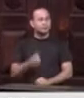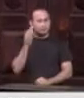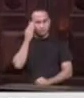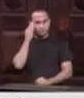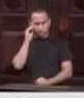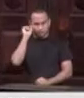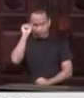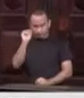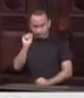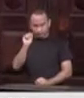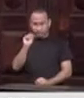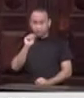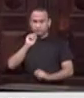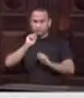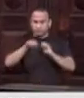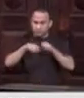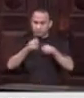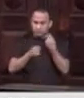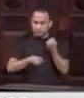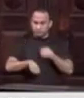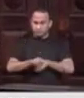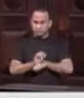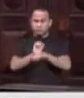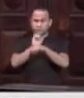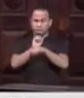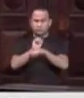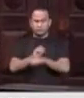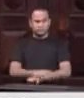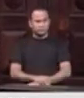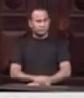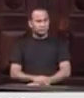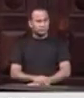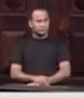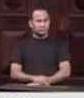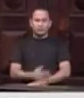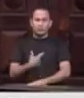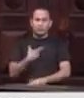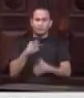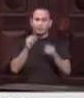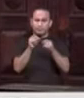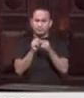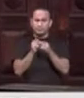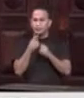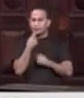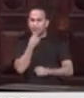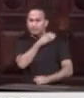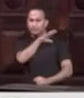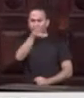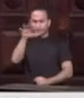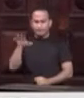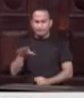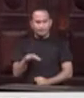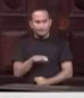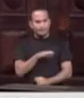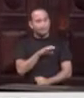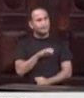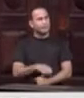entendesse a administração estadual em colocar nas proximidades